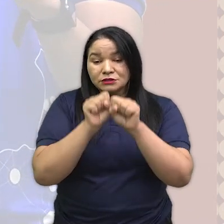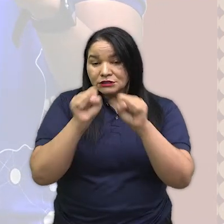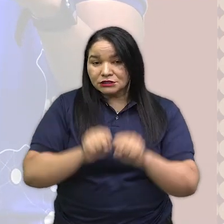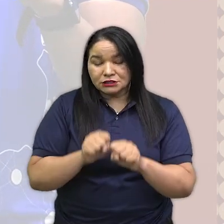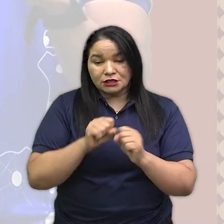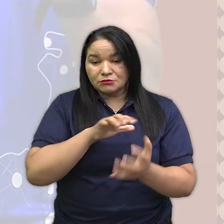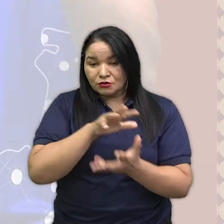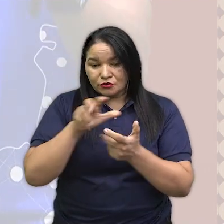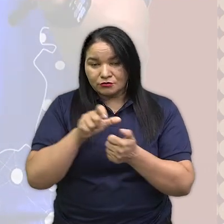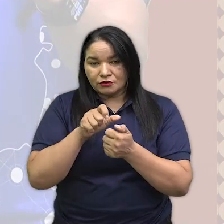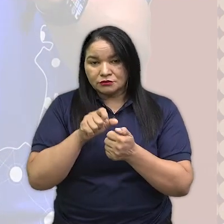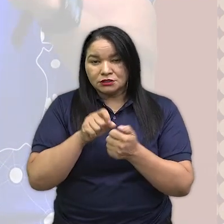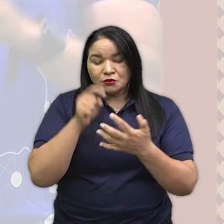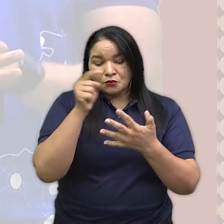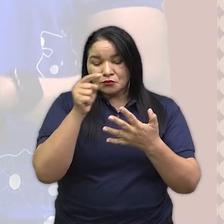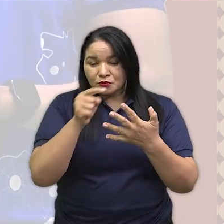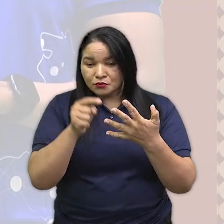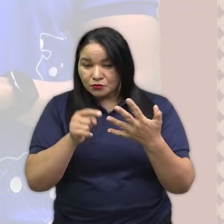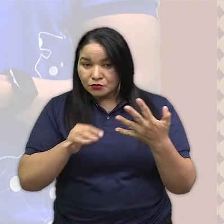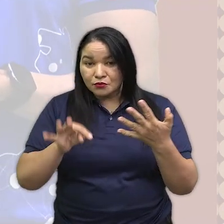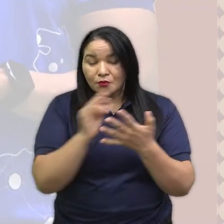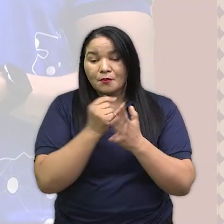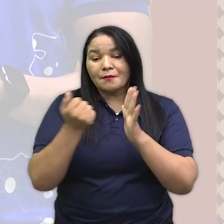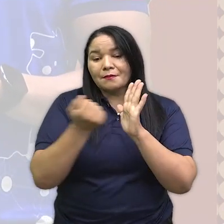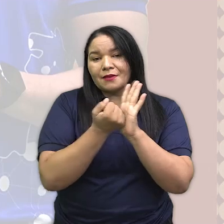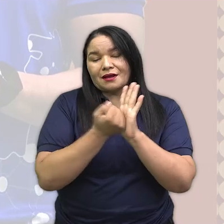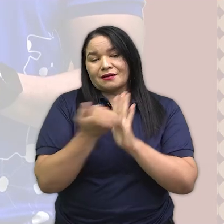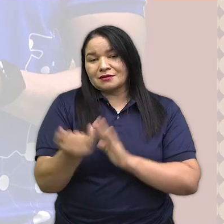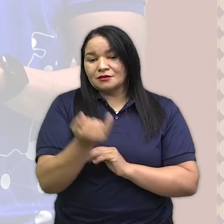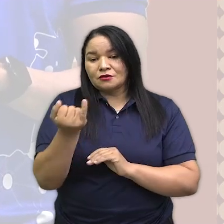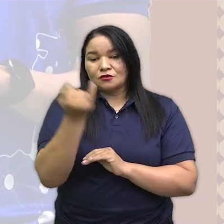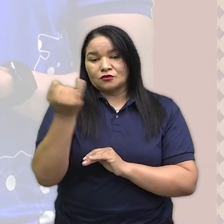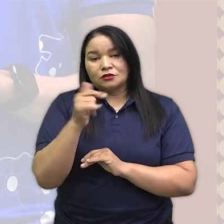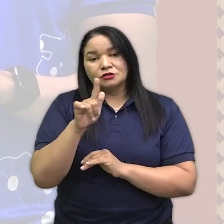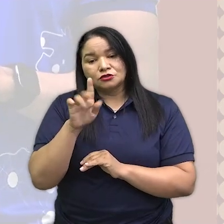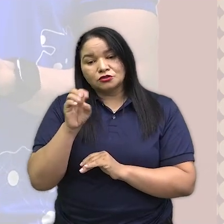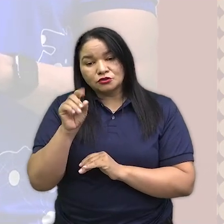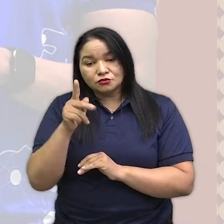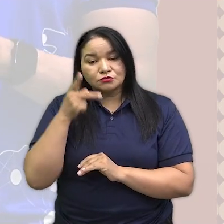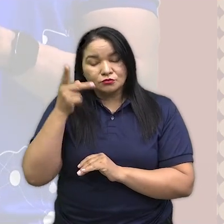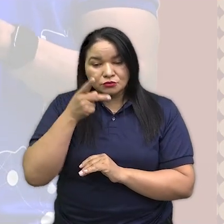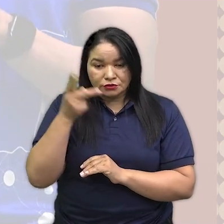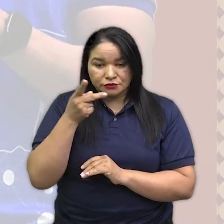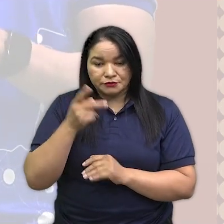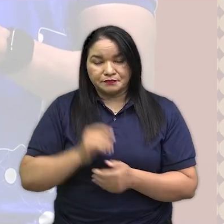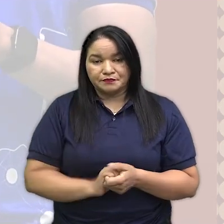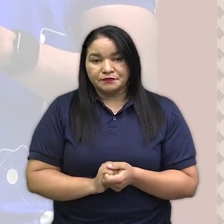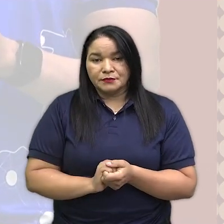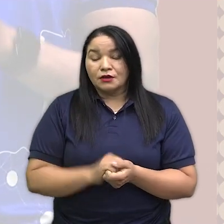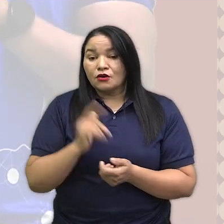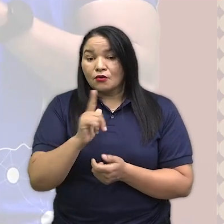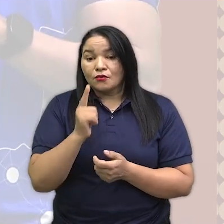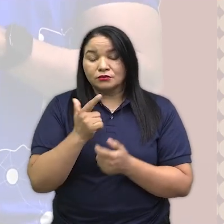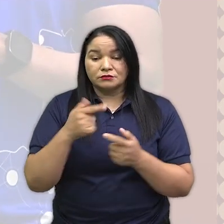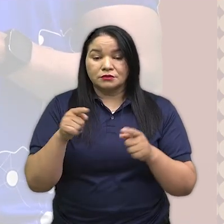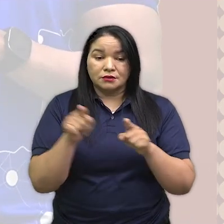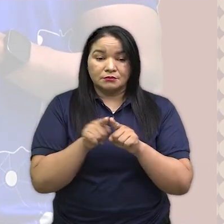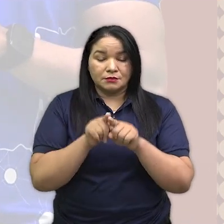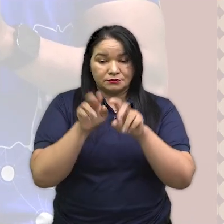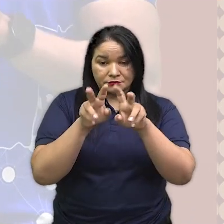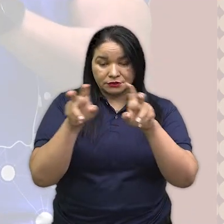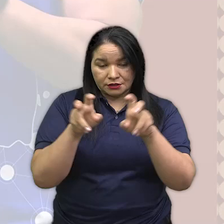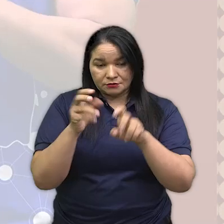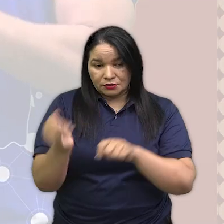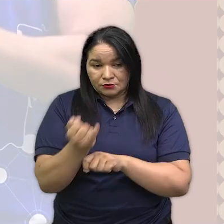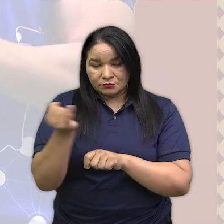principais tópicos ali que marcam a questão da importância da geopolítica. Quero tratar também com vocês sobre outra